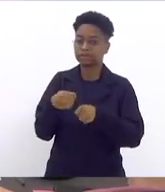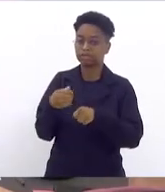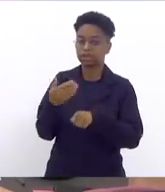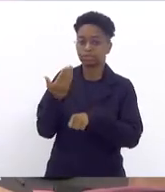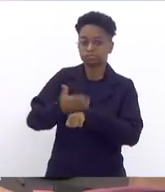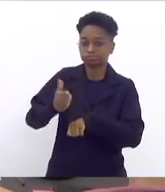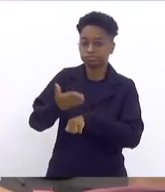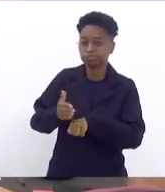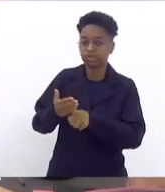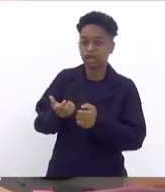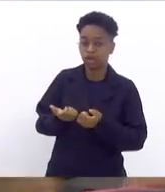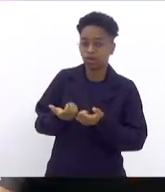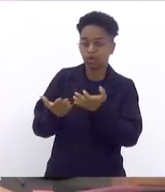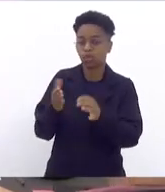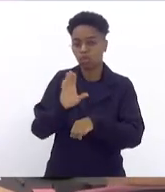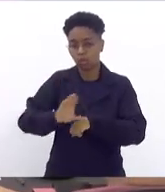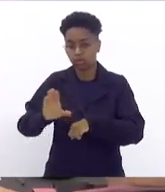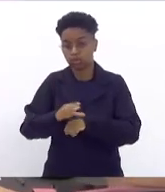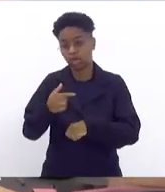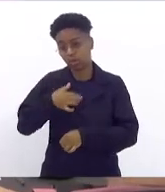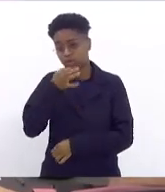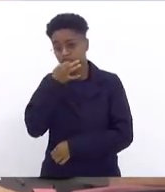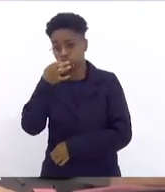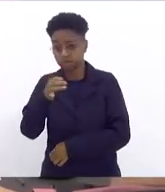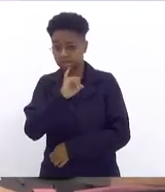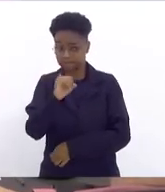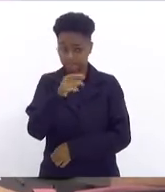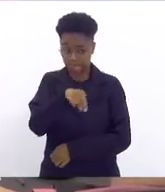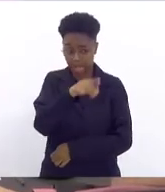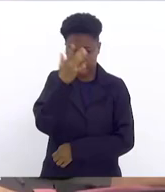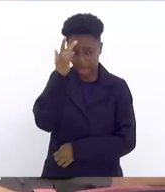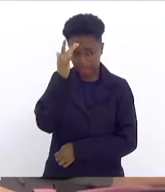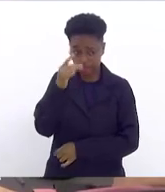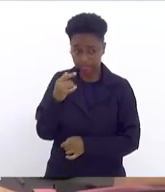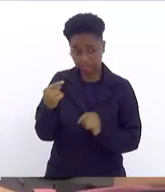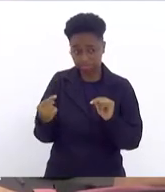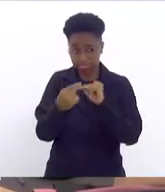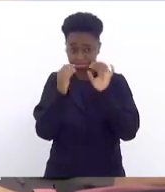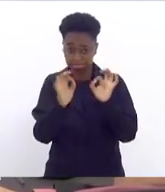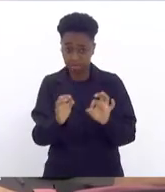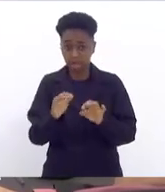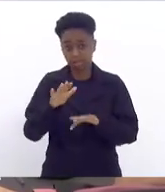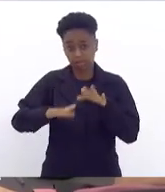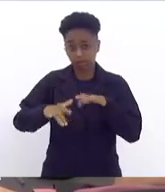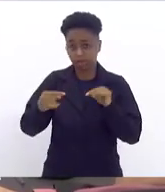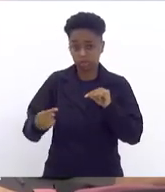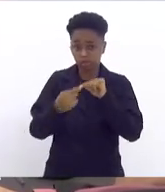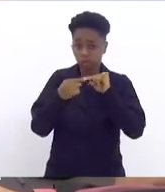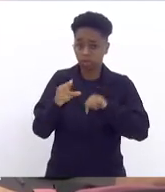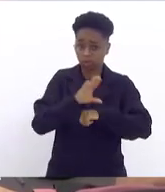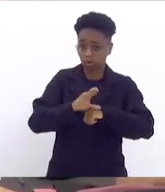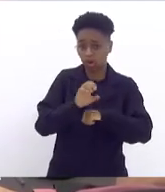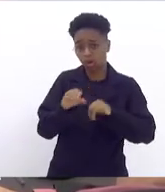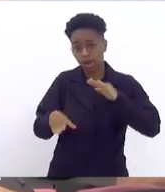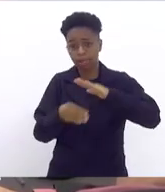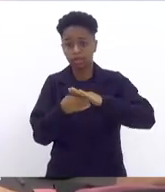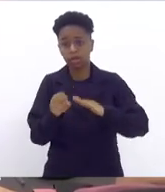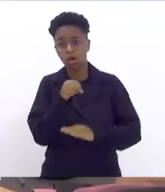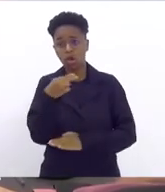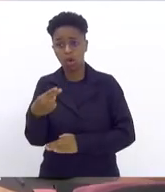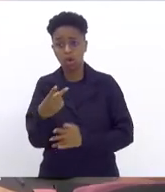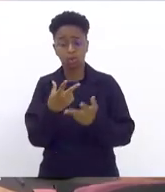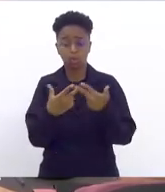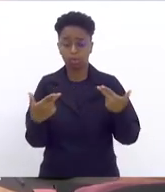Então, eu queria sugerir, se Vossa Excelência assim achar pertinente, talvez uma constitucionalidade com emendas ou algo que você e